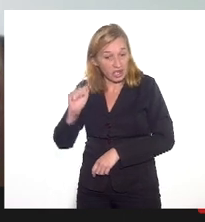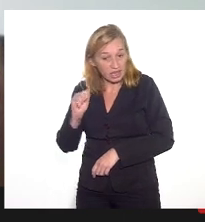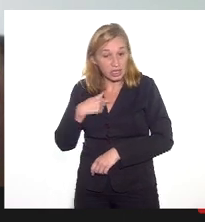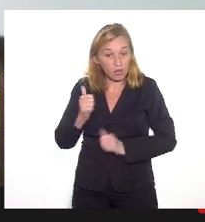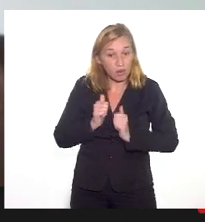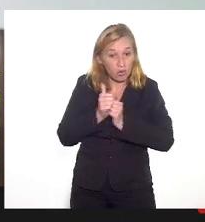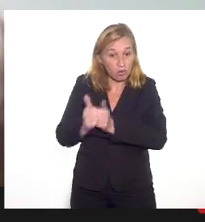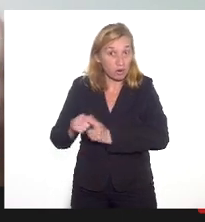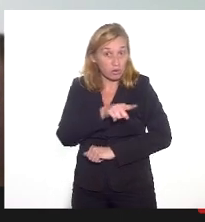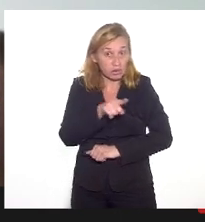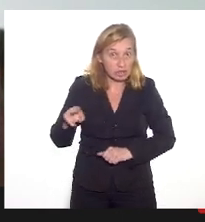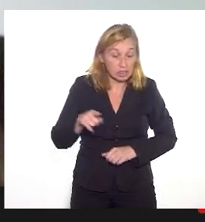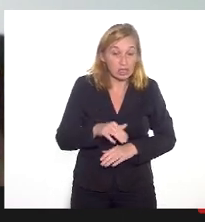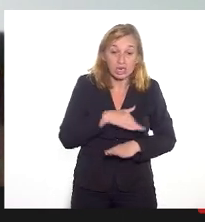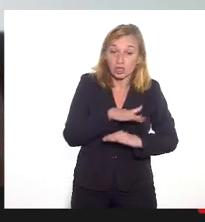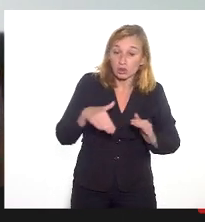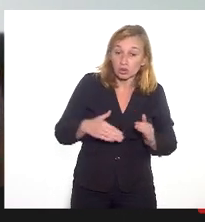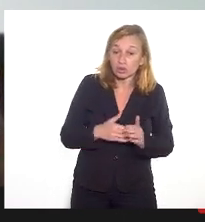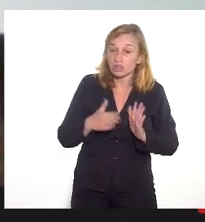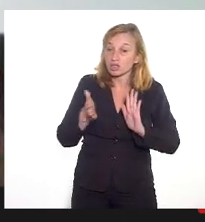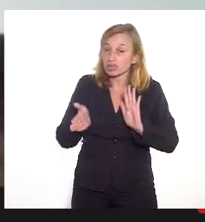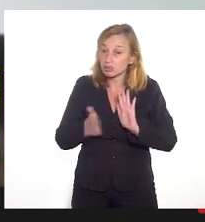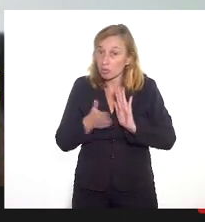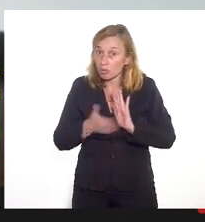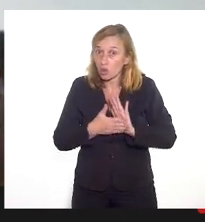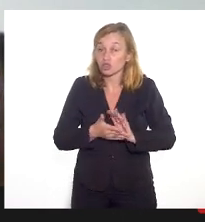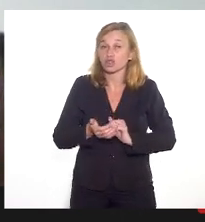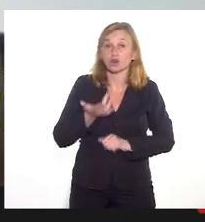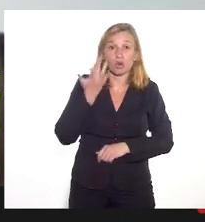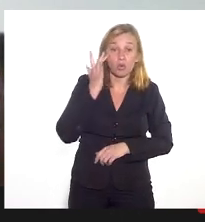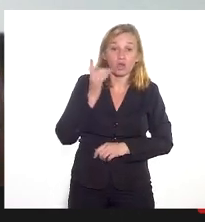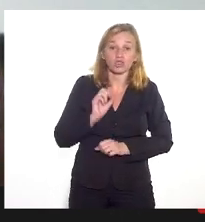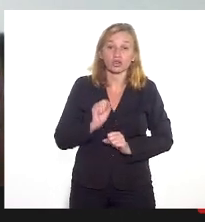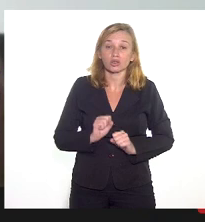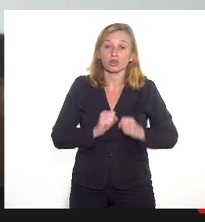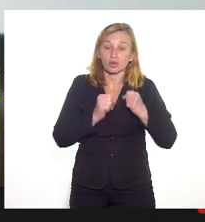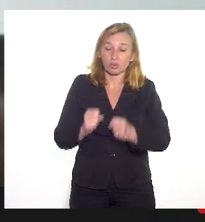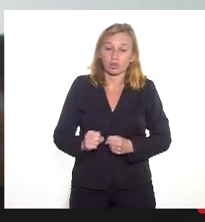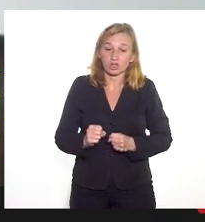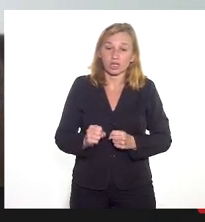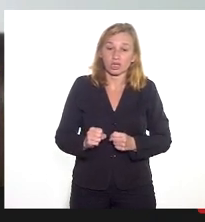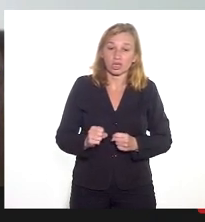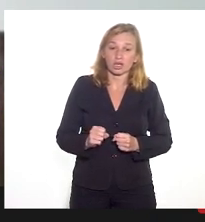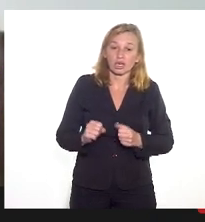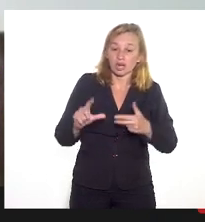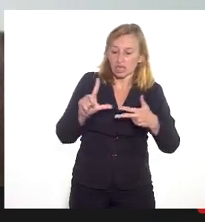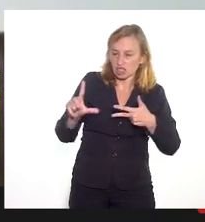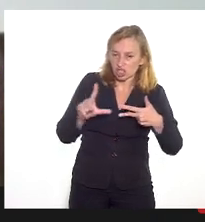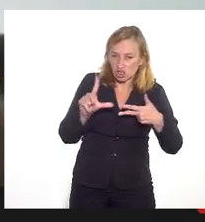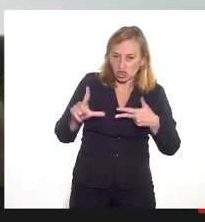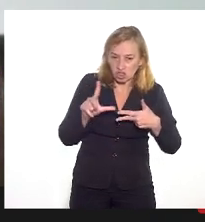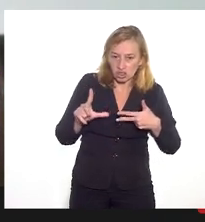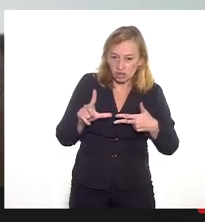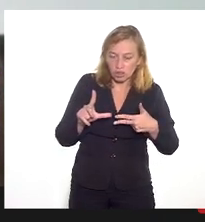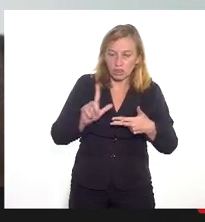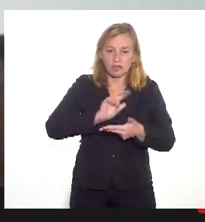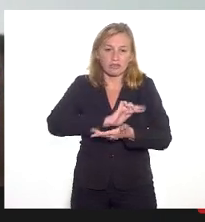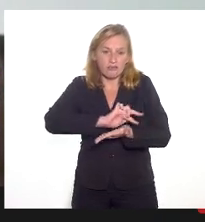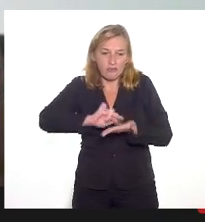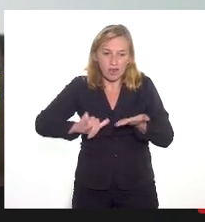acompanho vocês em todas as propostas, eu acho que o poder legislativo, nós temos que ter